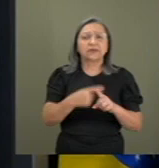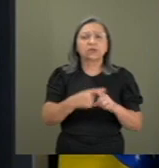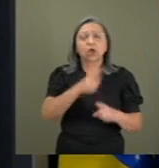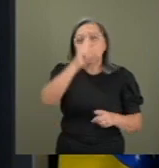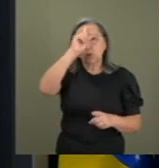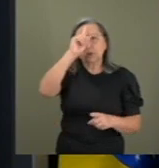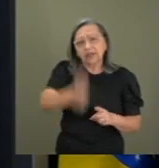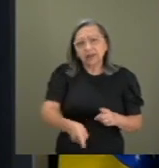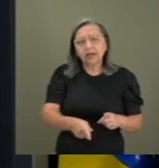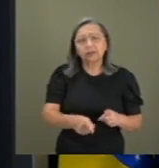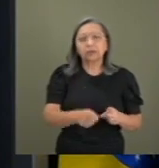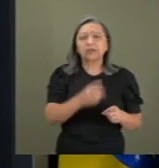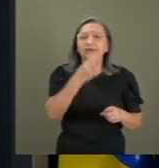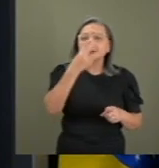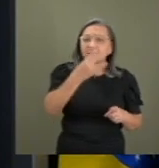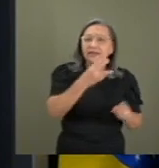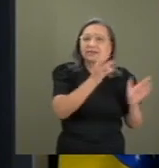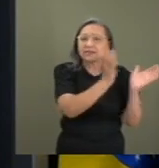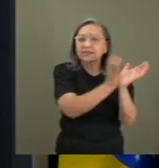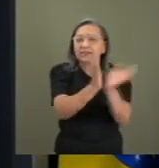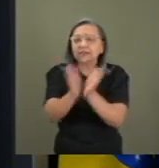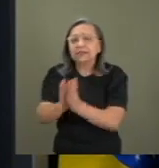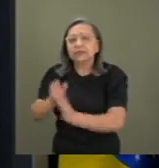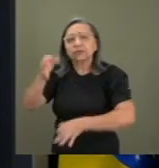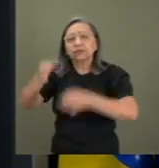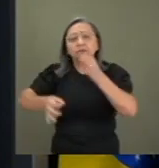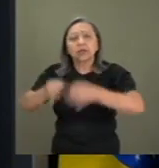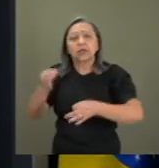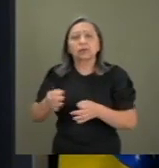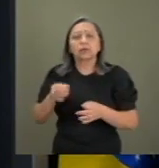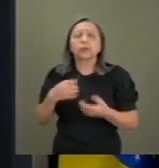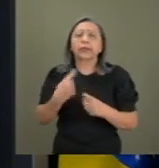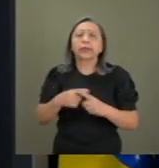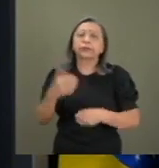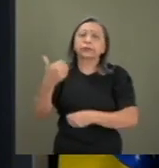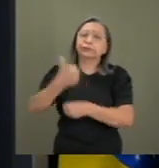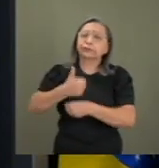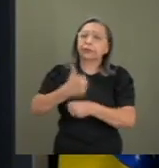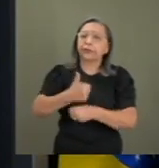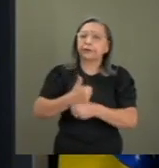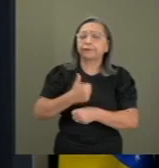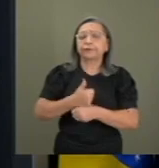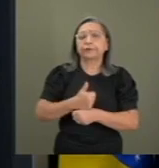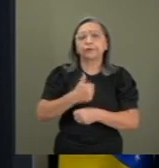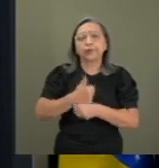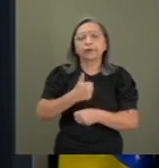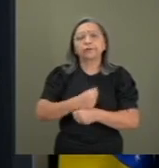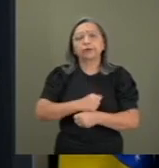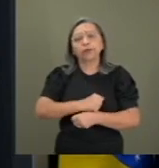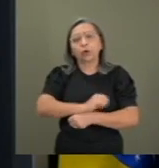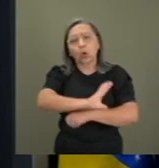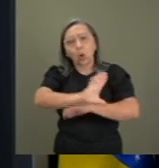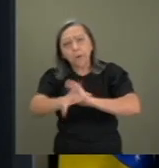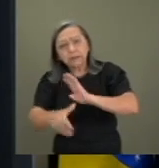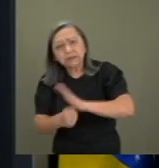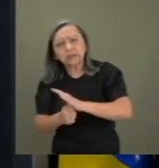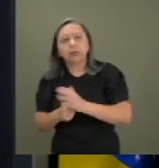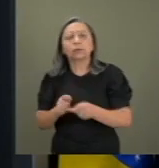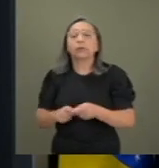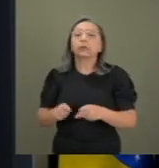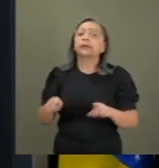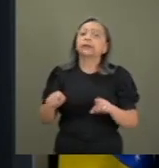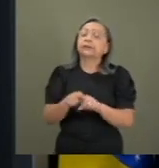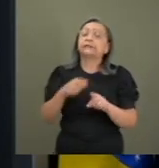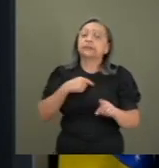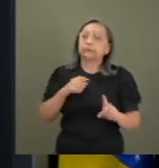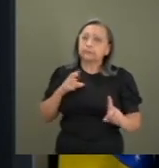de corrupção da história, descoberto pela Operação Lava Jato, que vem sendo